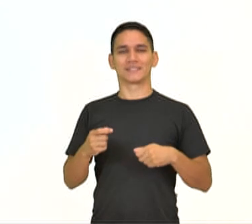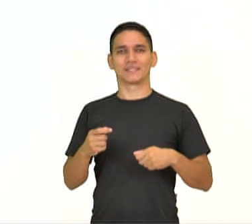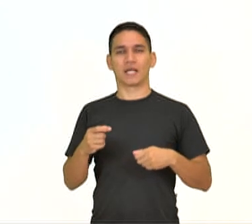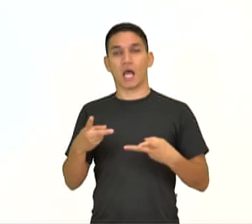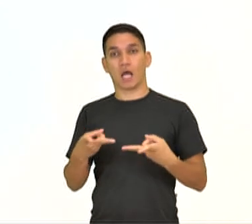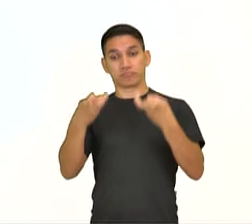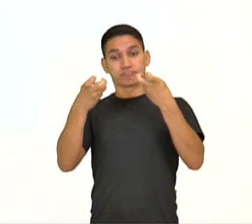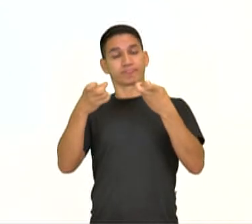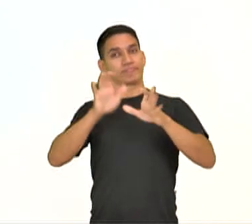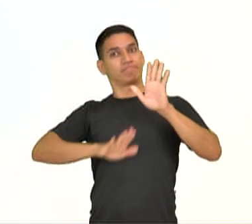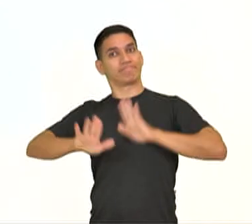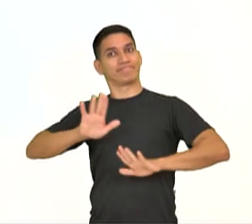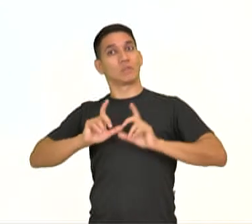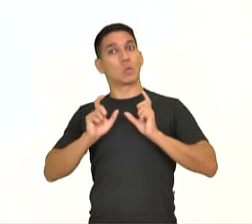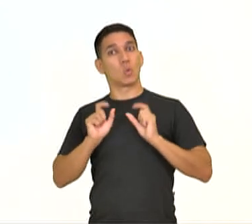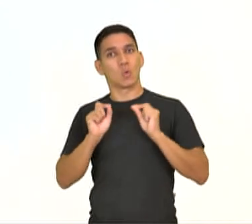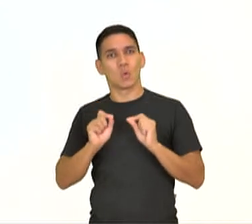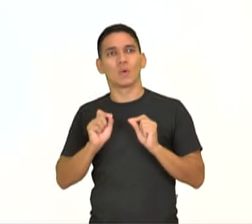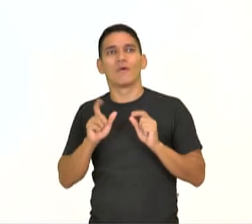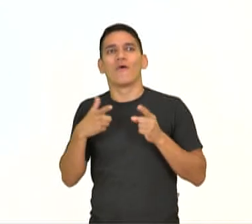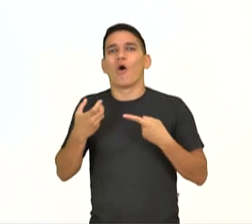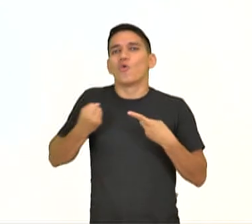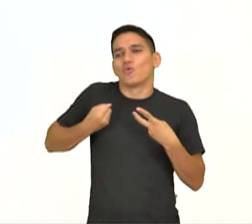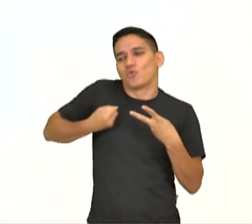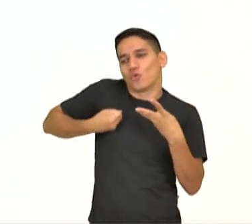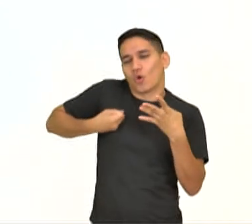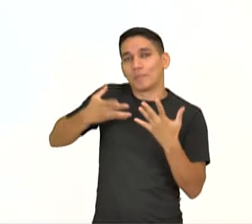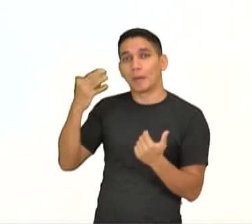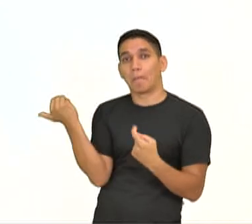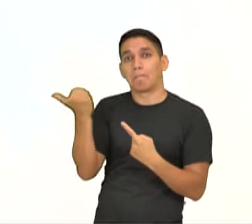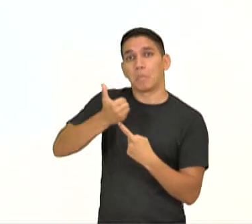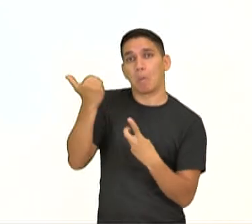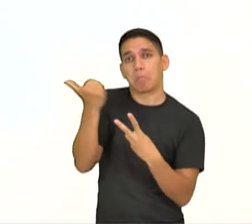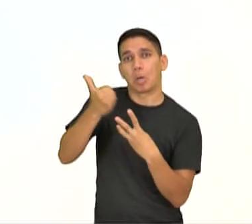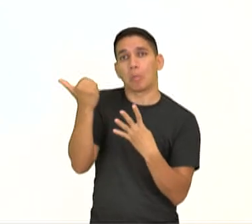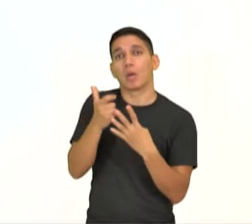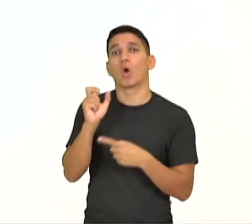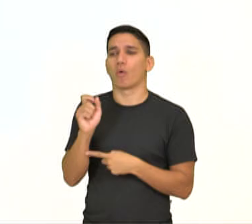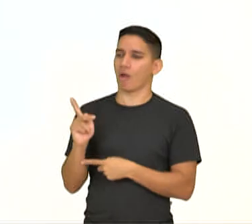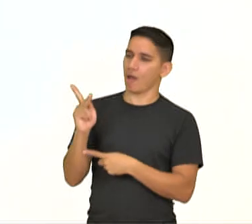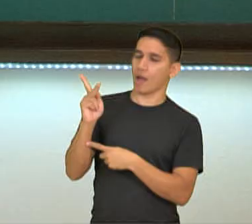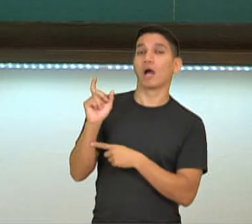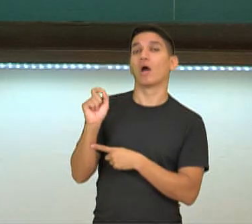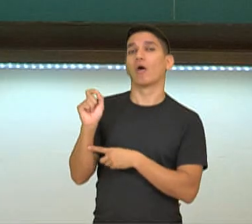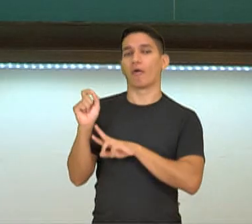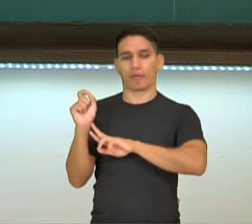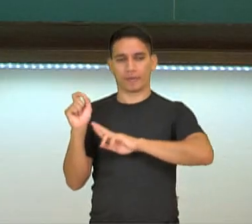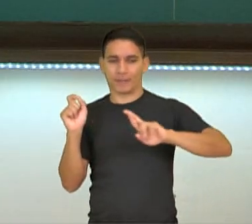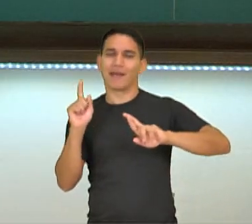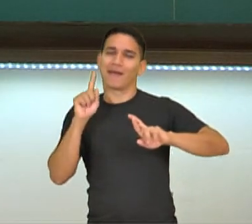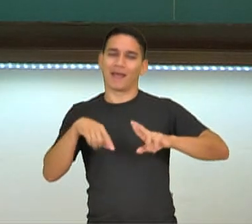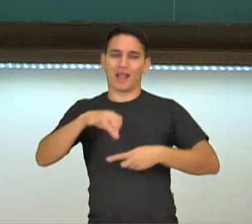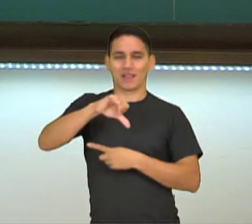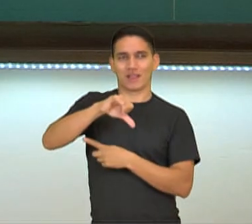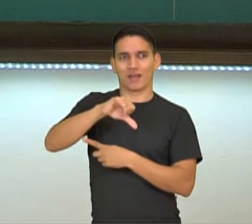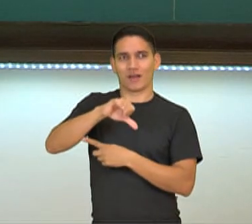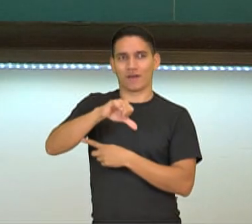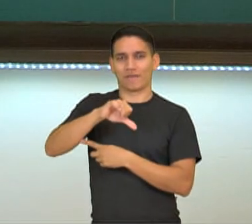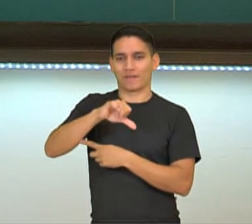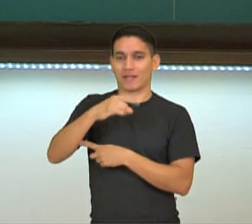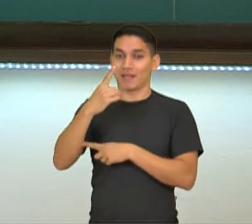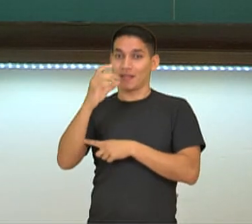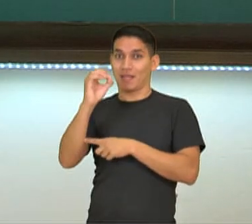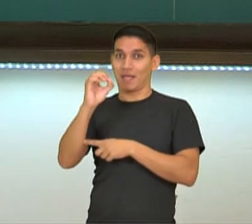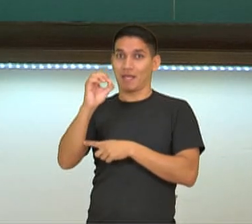tomar cuidado com os valores que eu tenho para trabalhar. K, 9 vezes 10 a nona, sempre. Veja que a unidade do K é